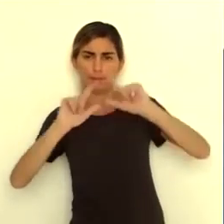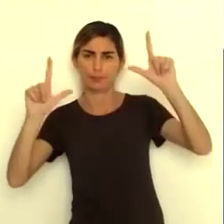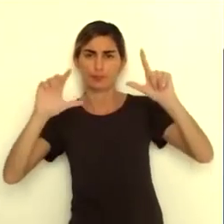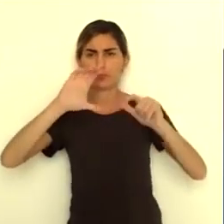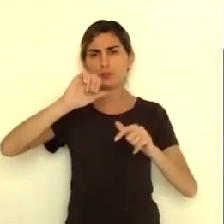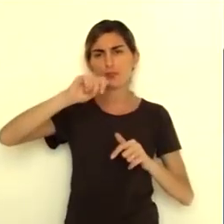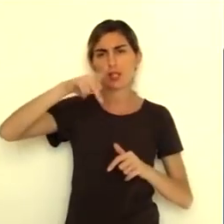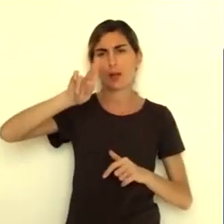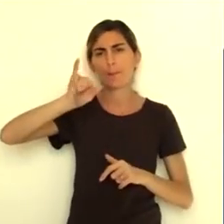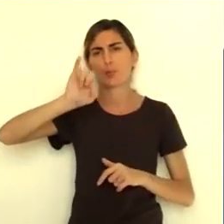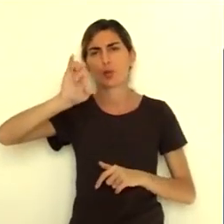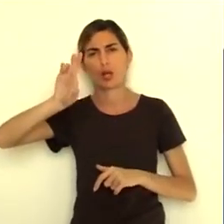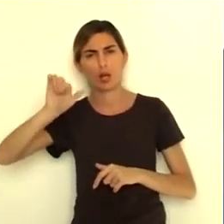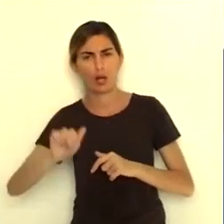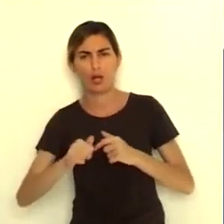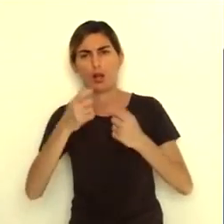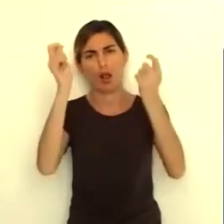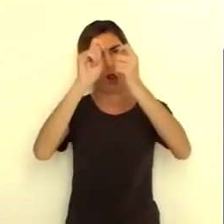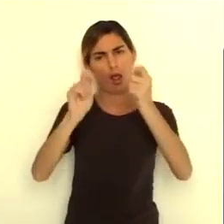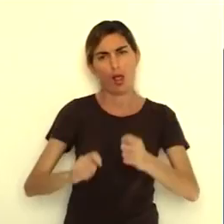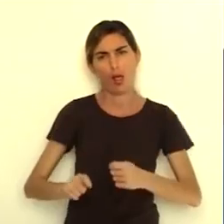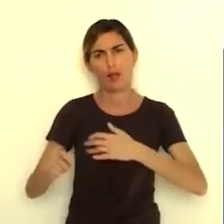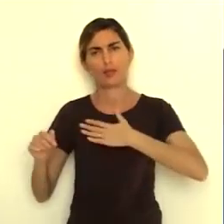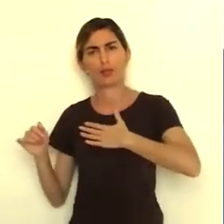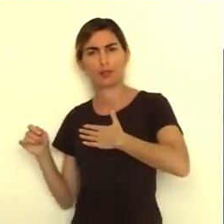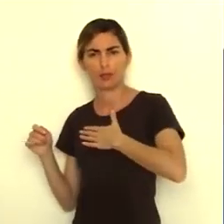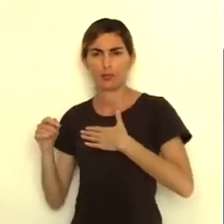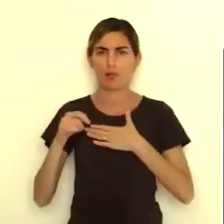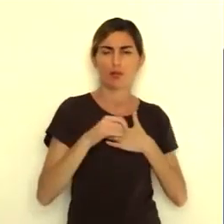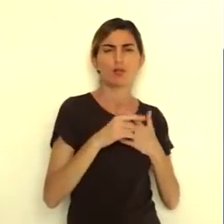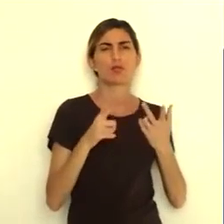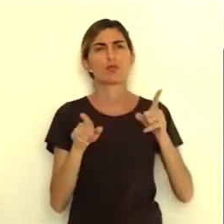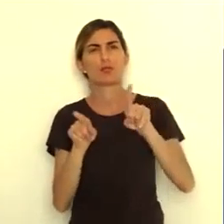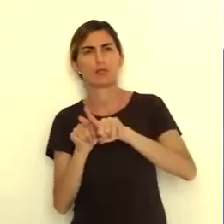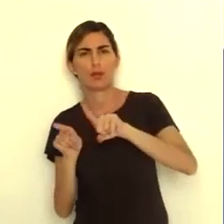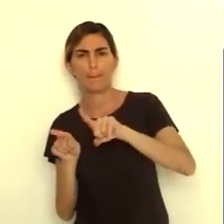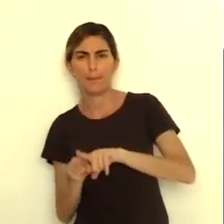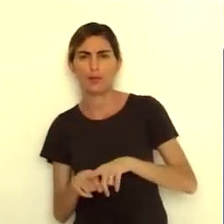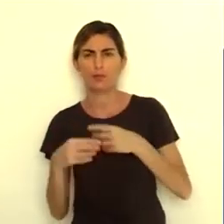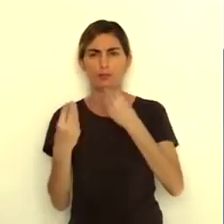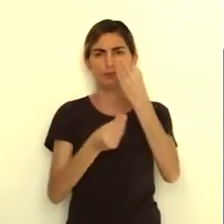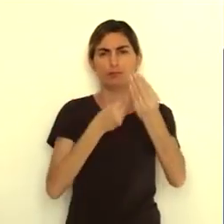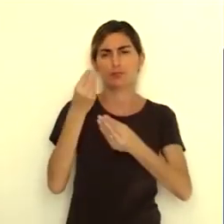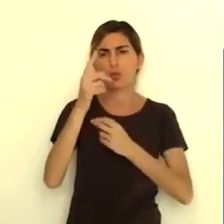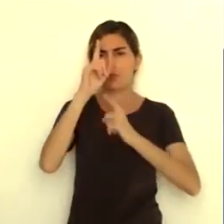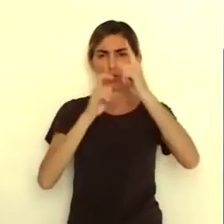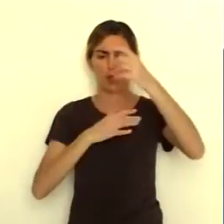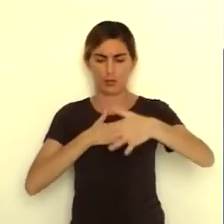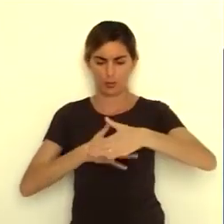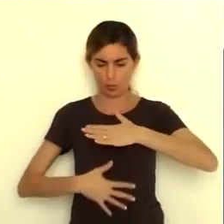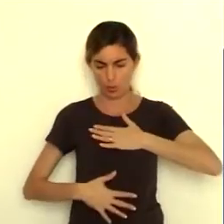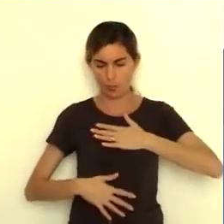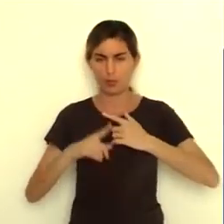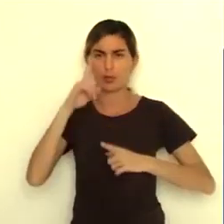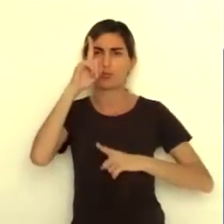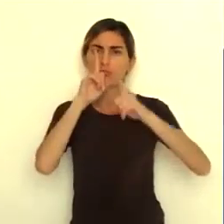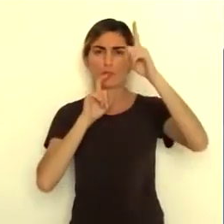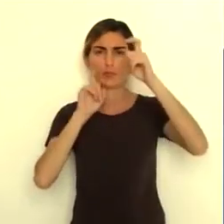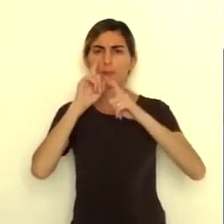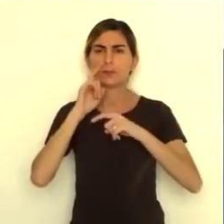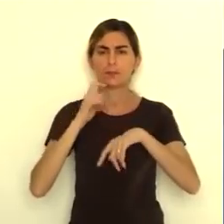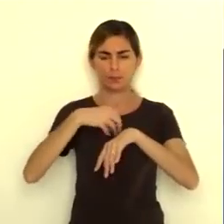imagem, a capoeira também, que é uma arte, uma dança, não é? E uma forma também de expressão